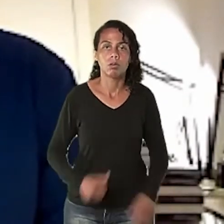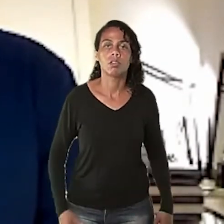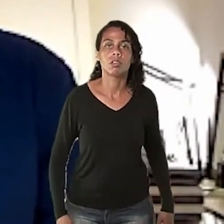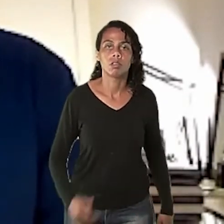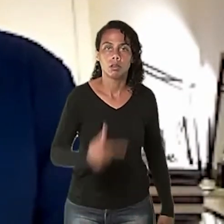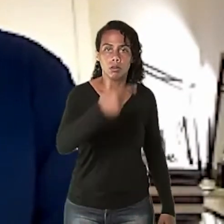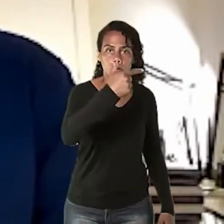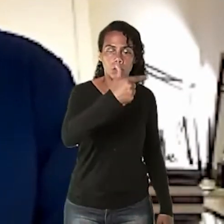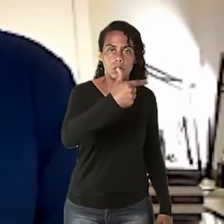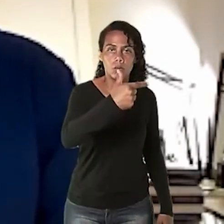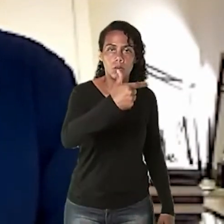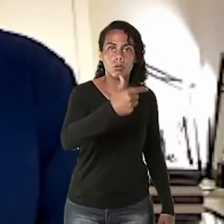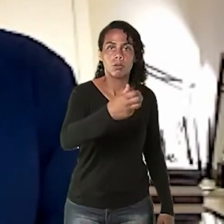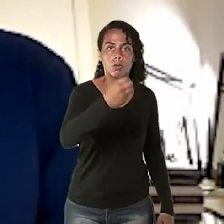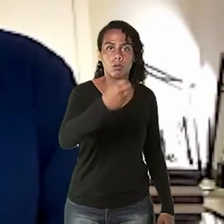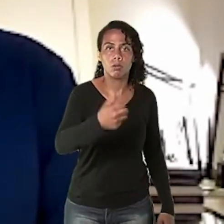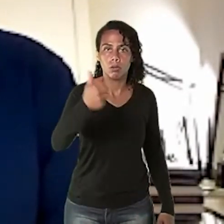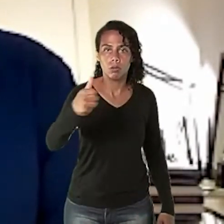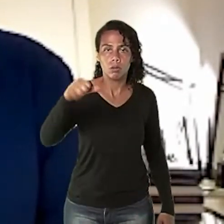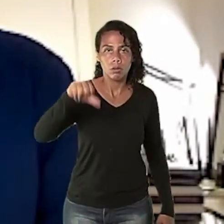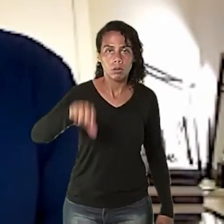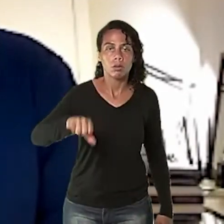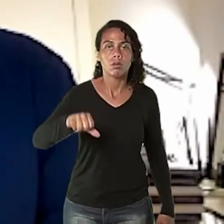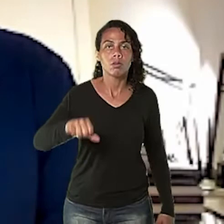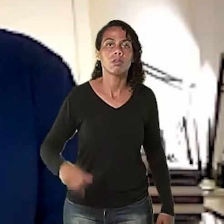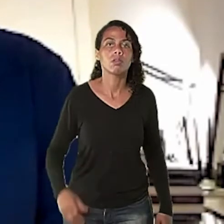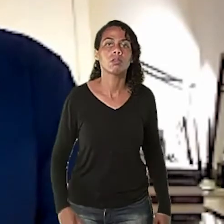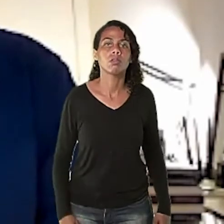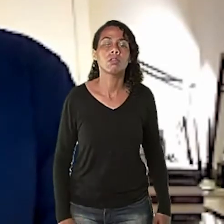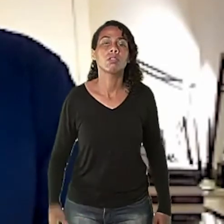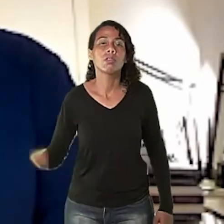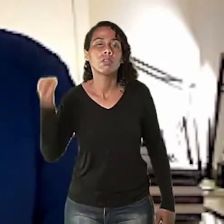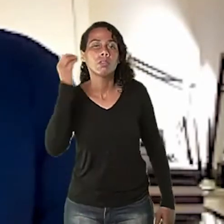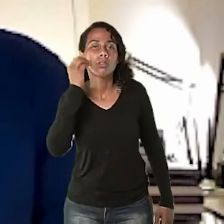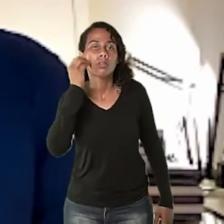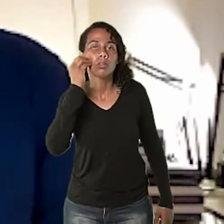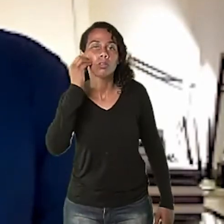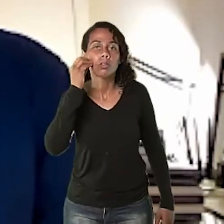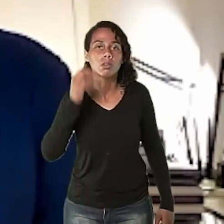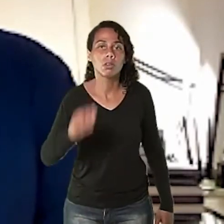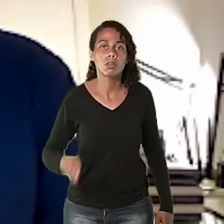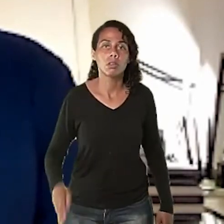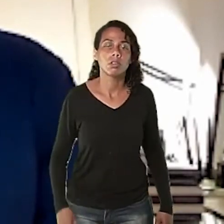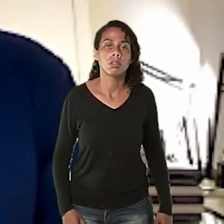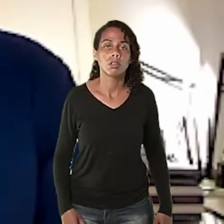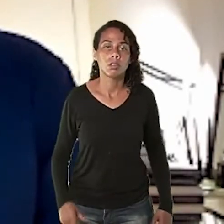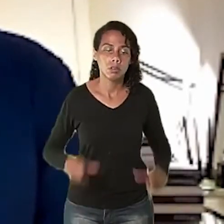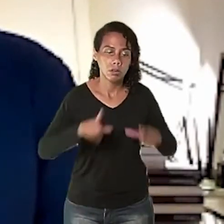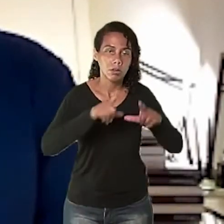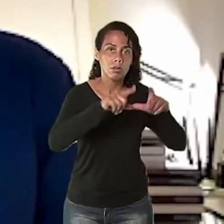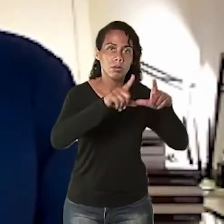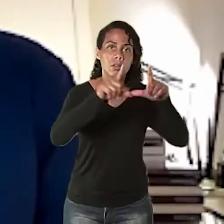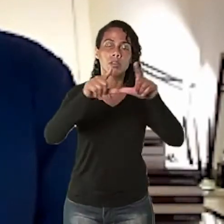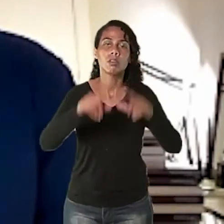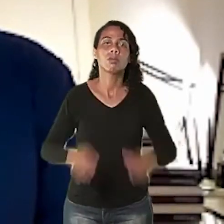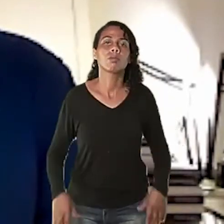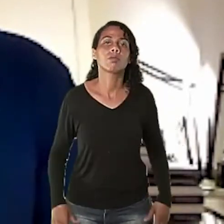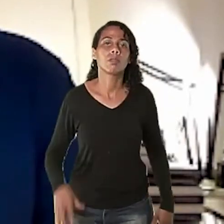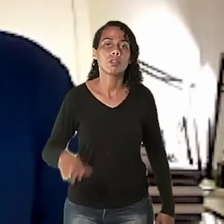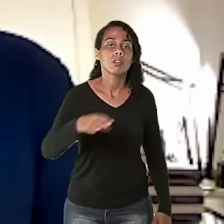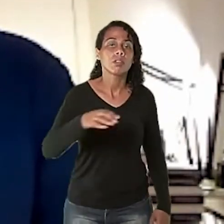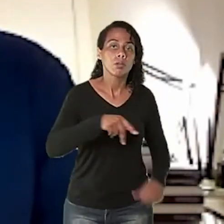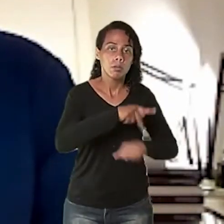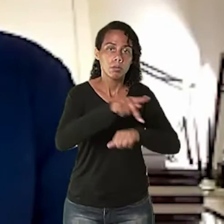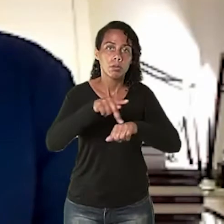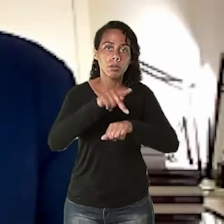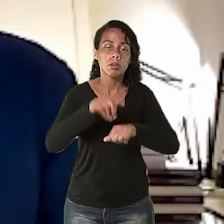meses em Berlim, tirei um visto, Afonso. E aí eu voltei para cá, eu ia dar um curso na Universidade de Colônia em março,